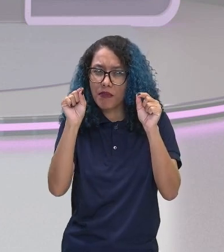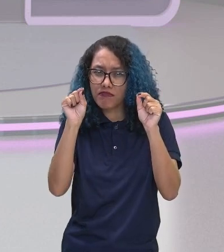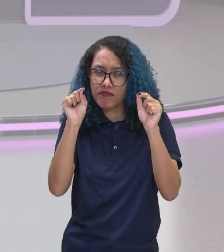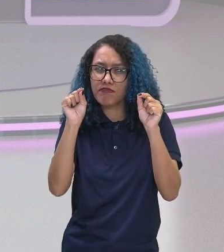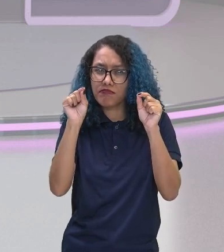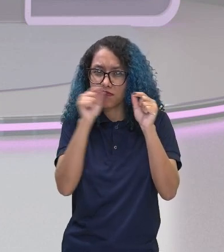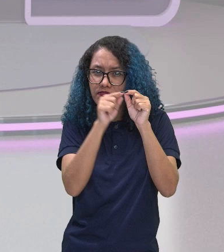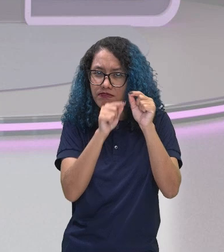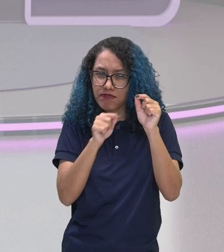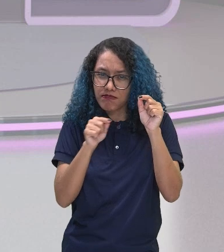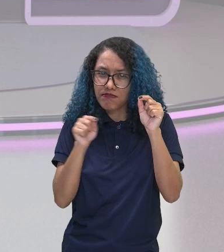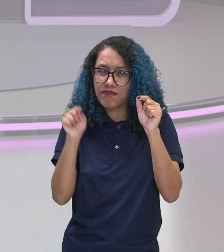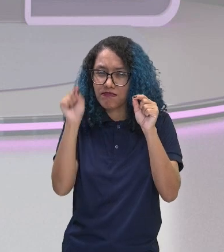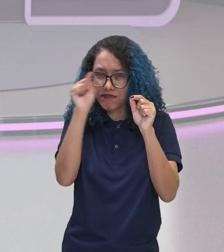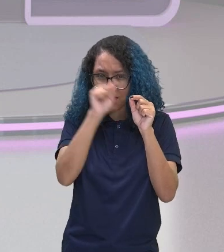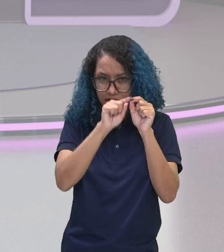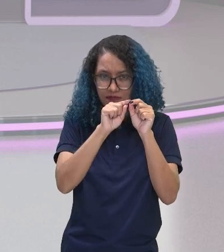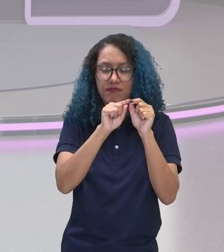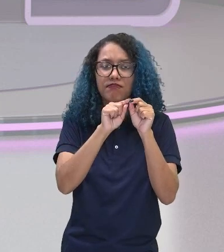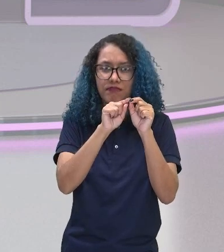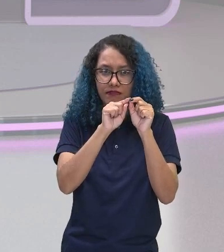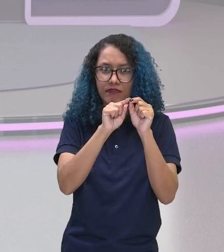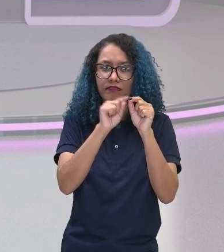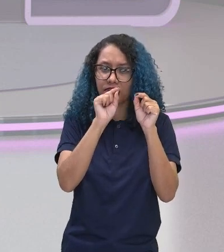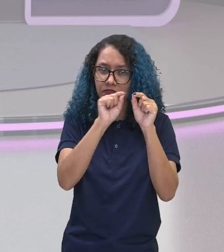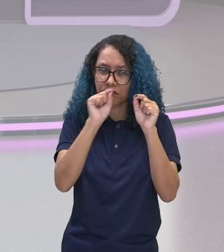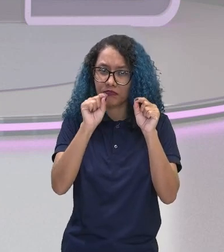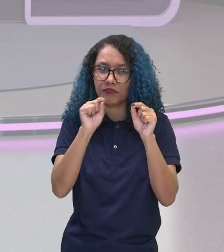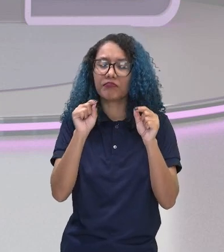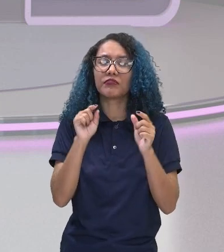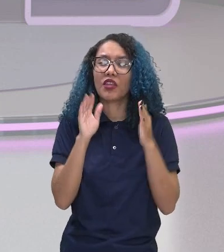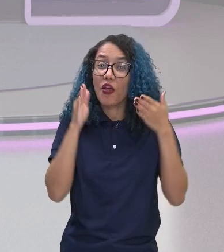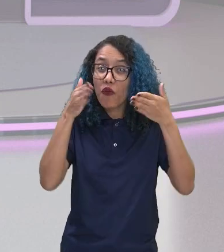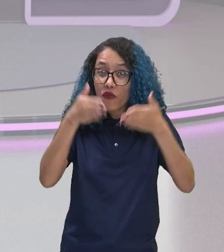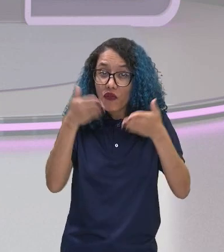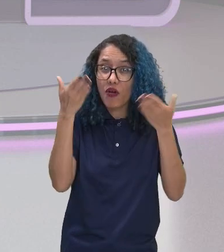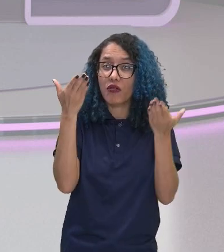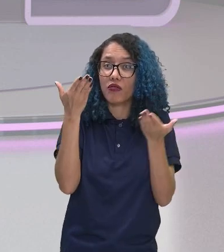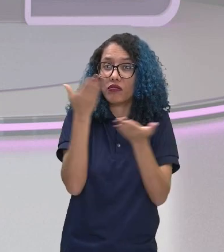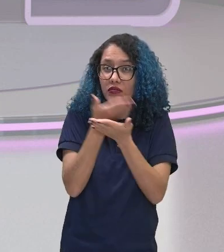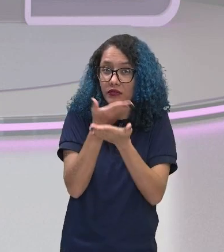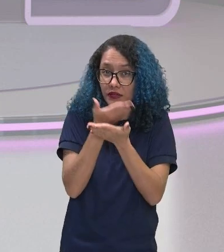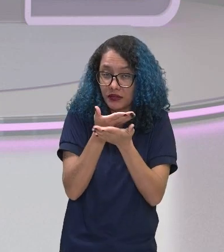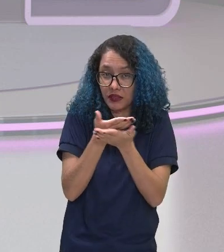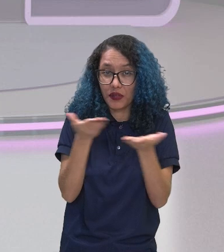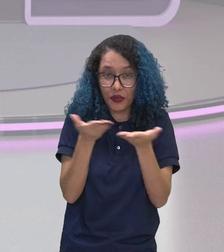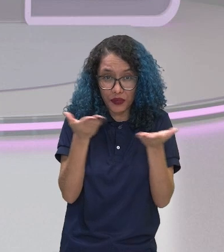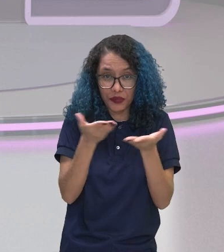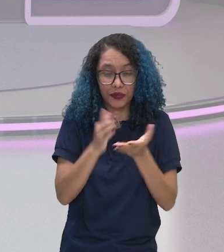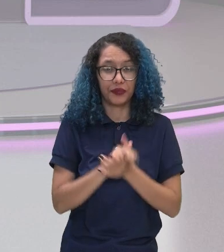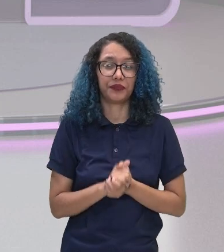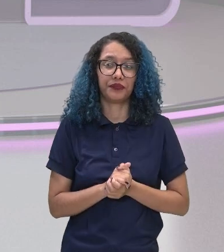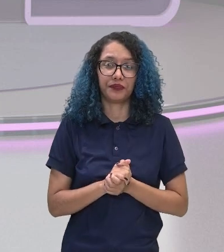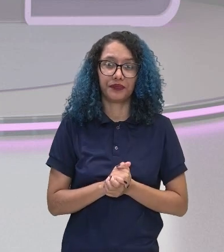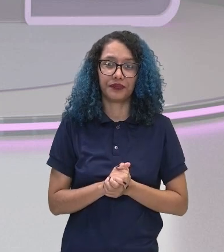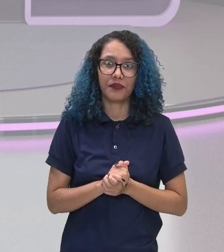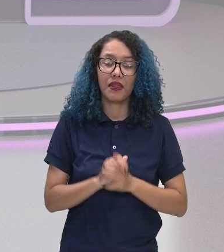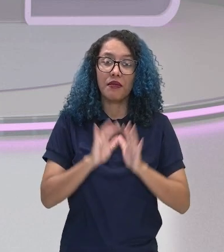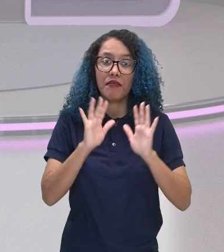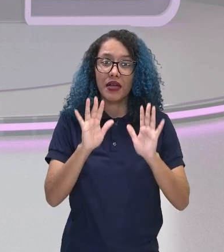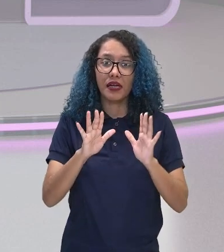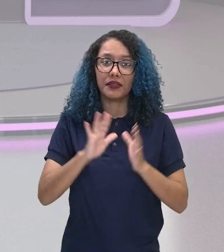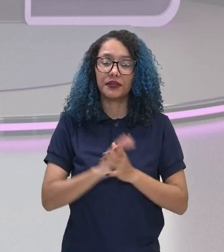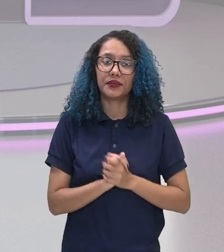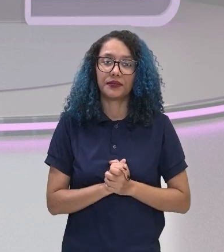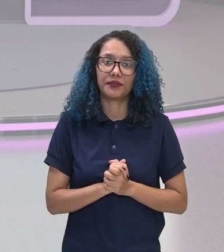desse círculo, tá bom? Então, isso é o nosso objeto de estudo, é essa circunferência, tá bom? Mas olha,